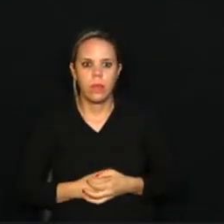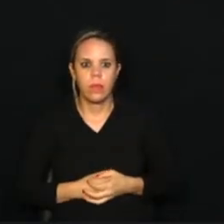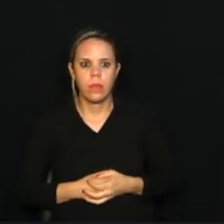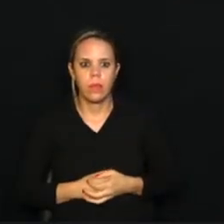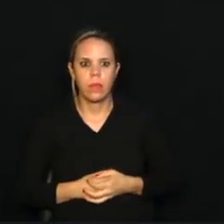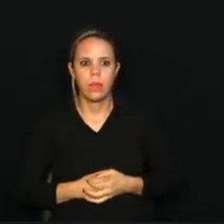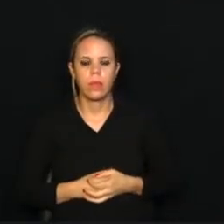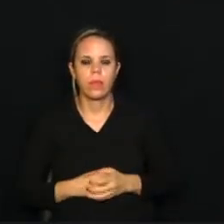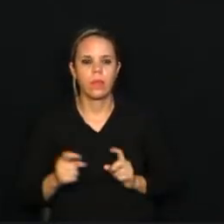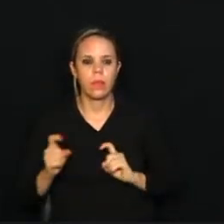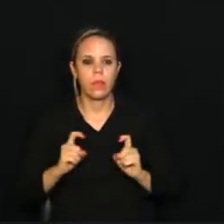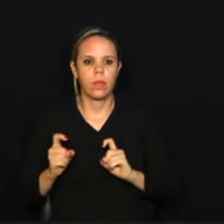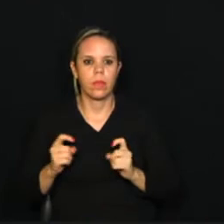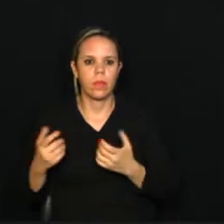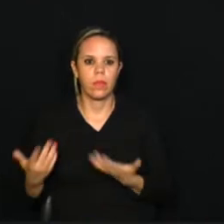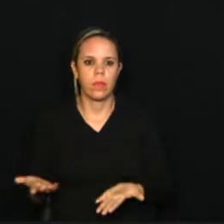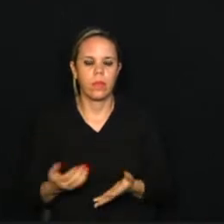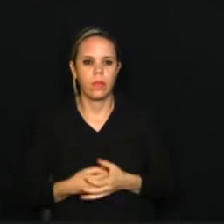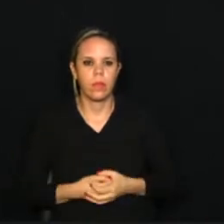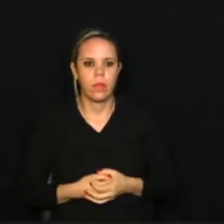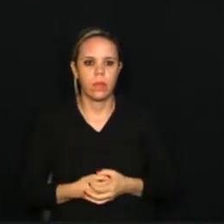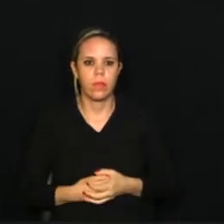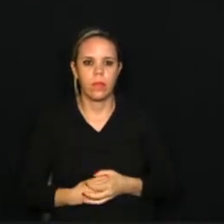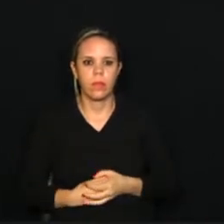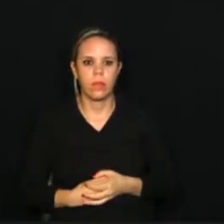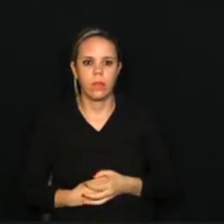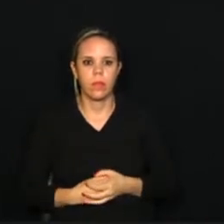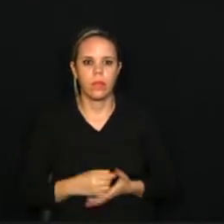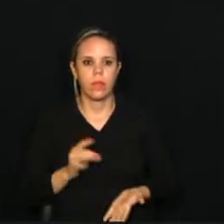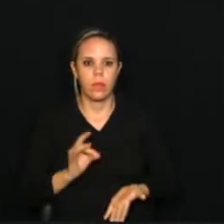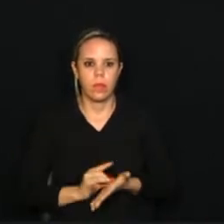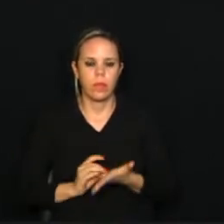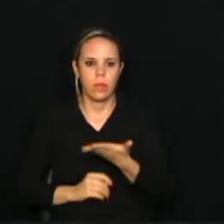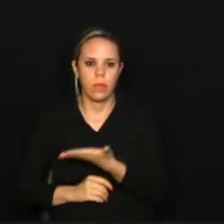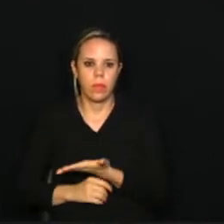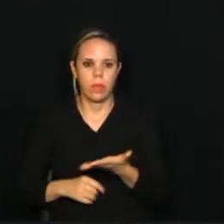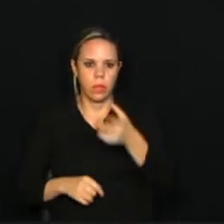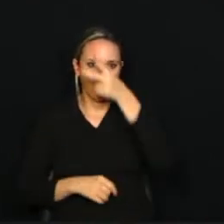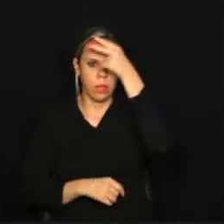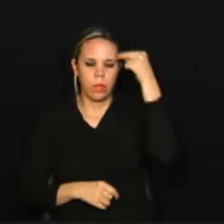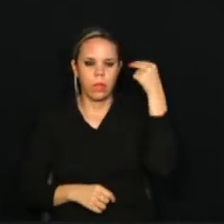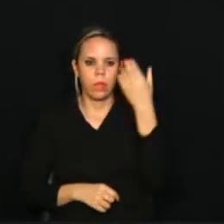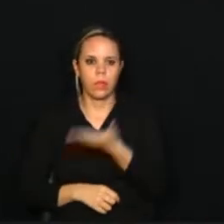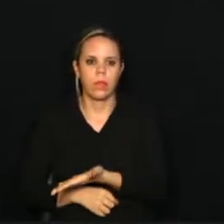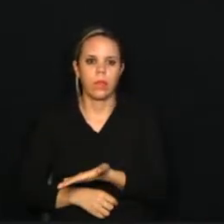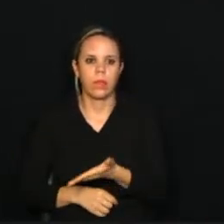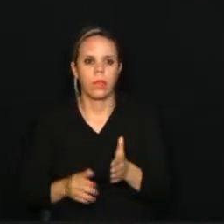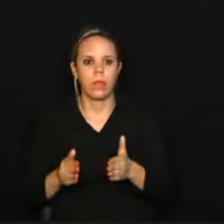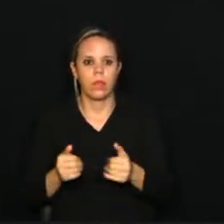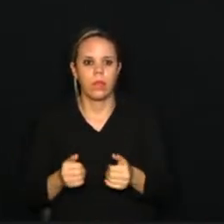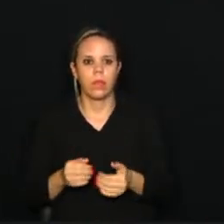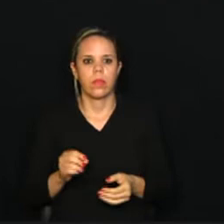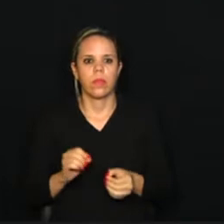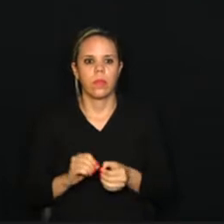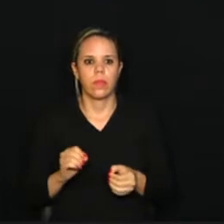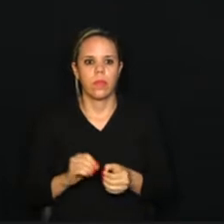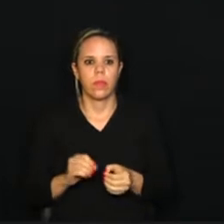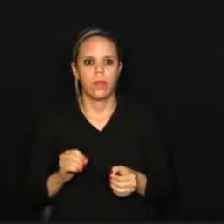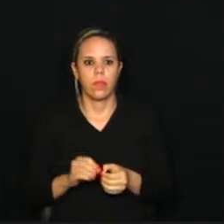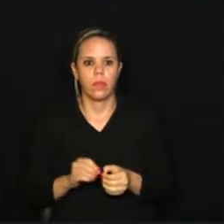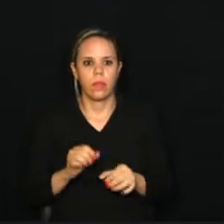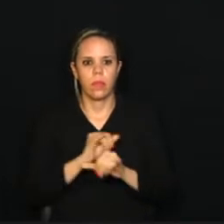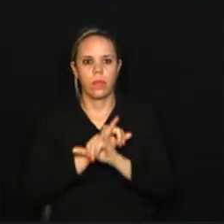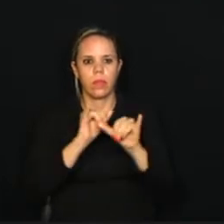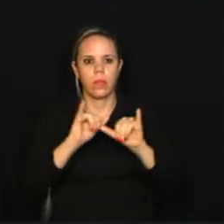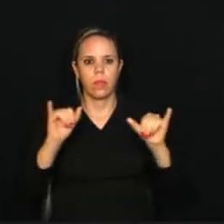na reunião foi no sentido de que se oficiasse, então, a prefeitura solicitando a realização de uma